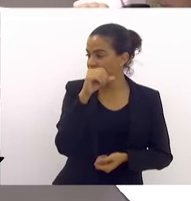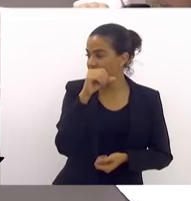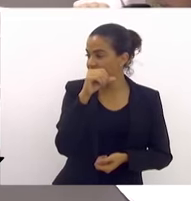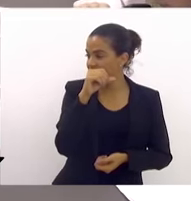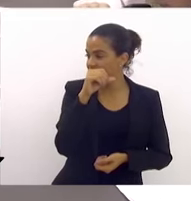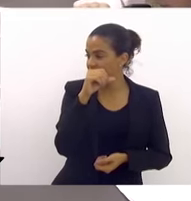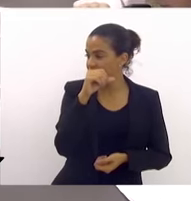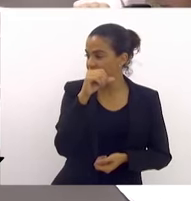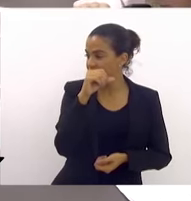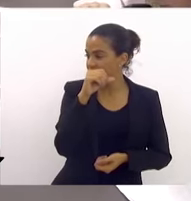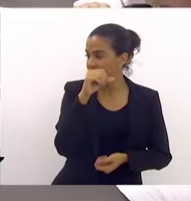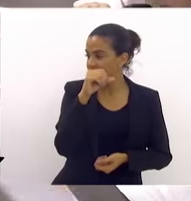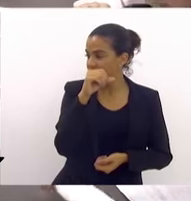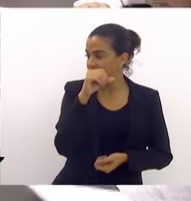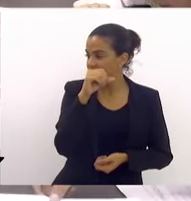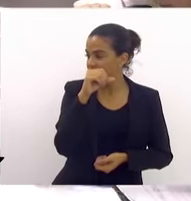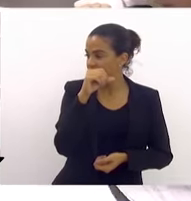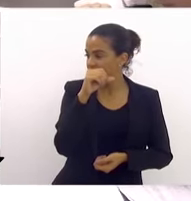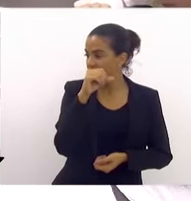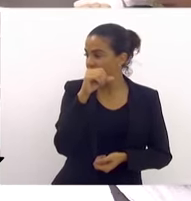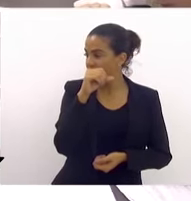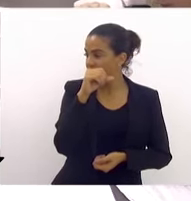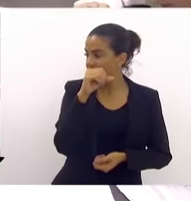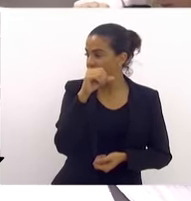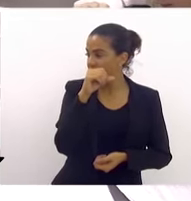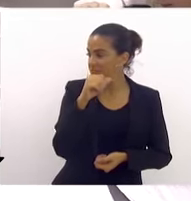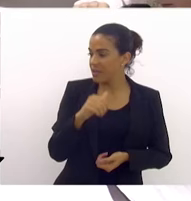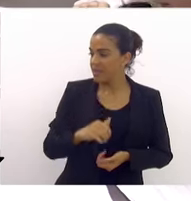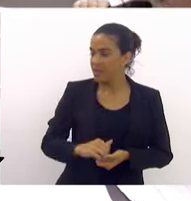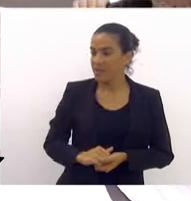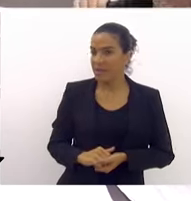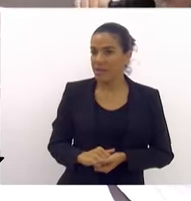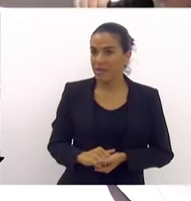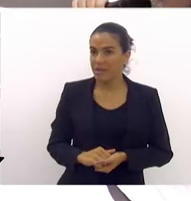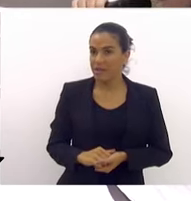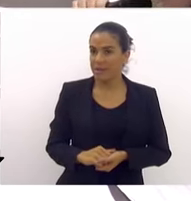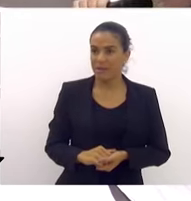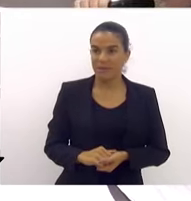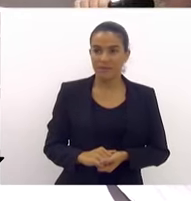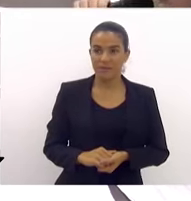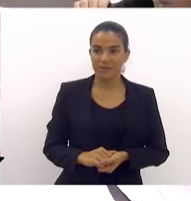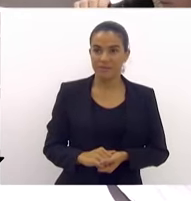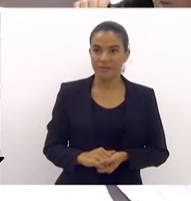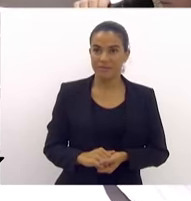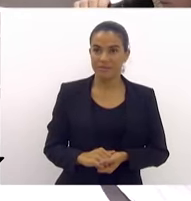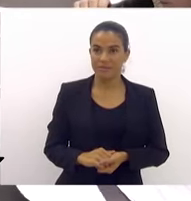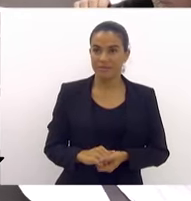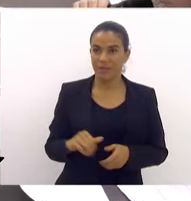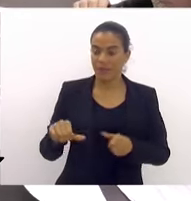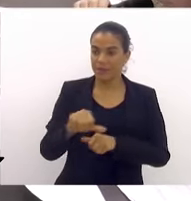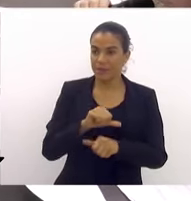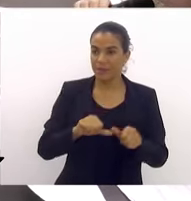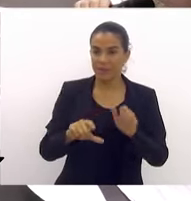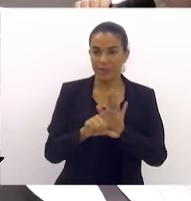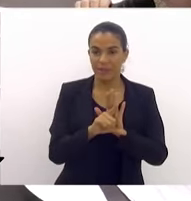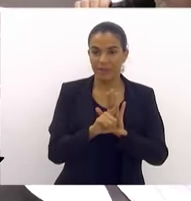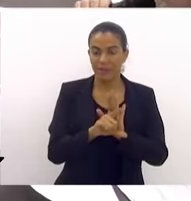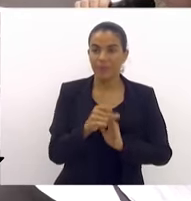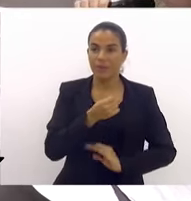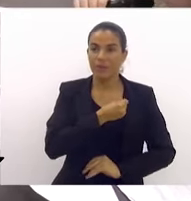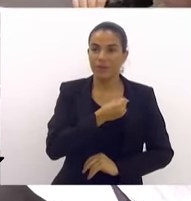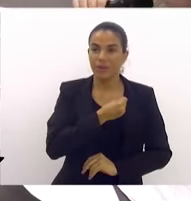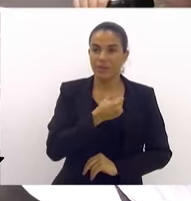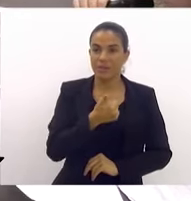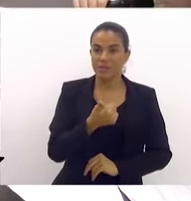Eu que sou contra o aborto, nós abortamos o fundo, né? Antes dele nascer. Ah, está alterando a minha lei. Alterando a lei. Então vamos lá, o item 2 da pauta é o